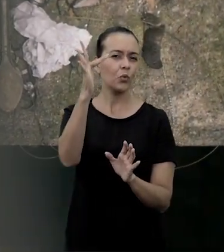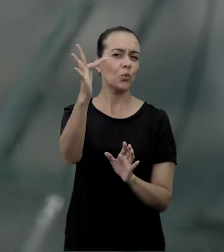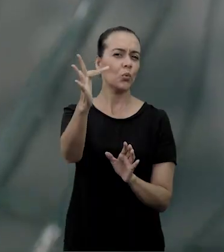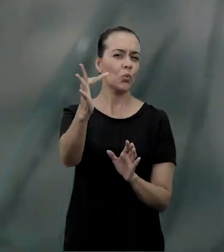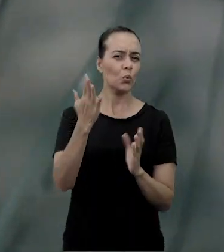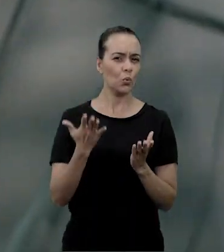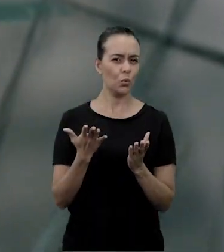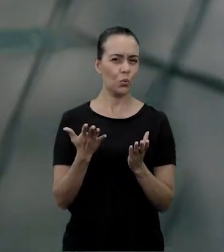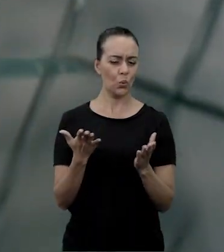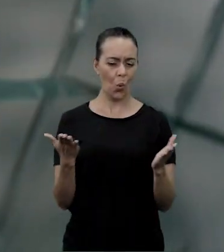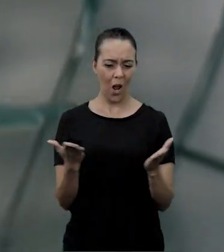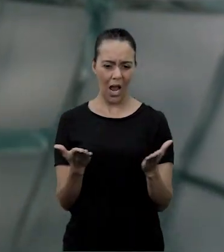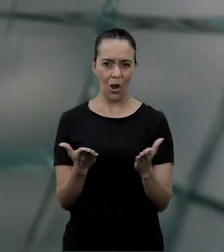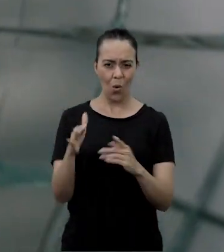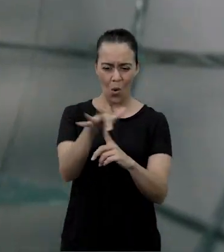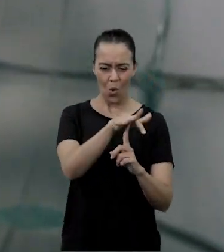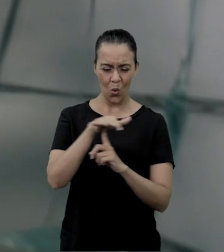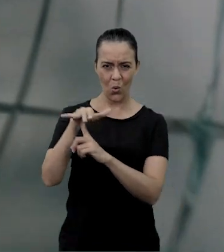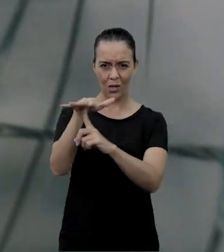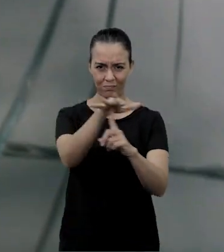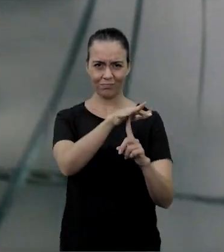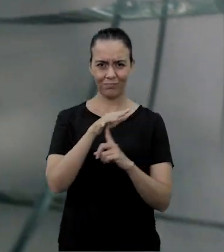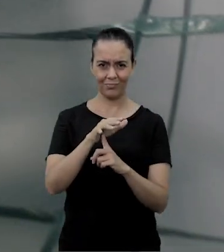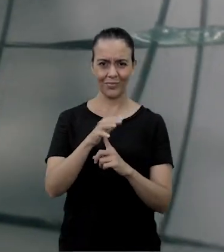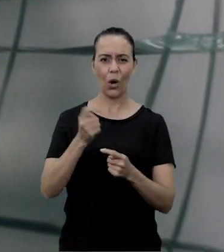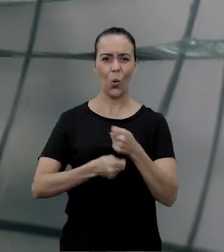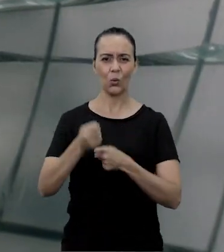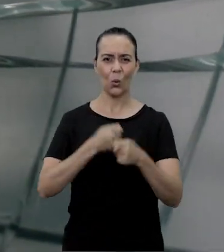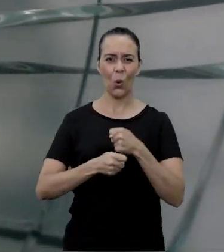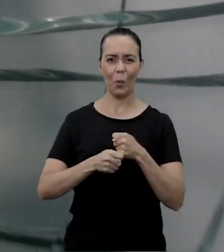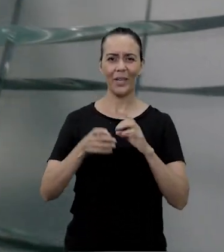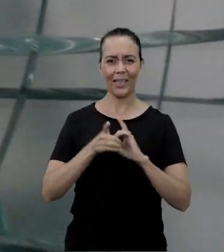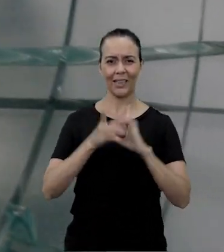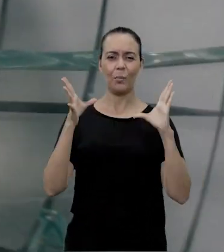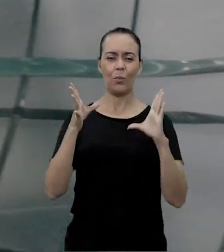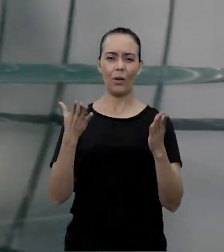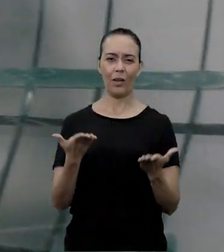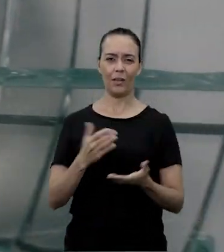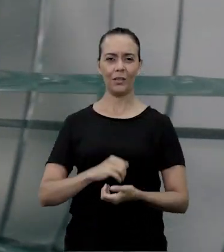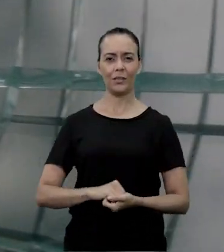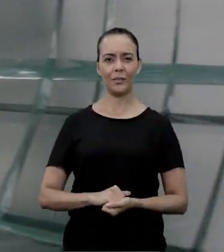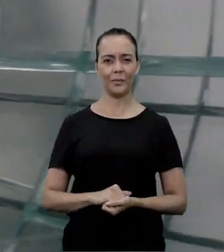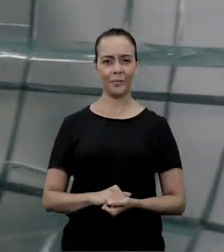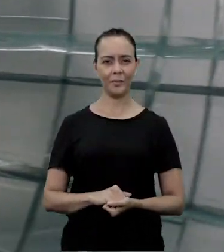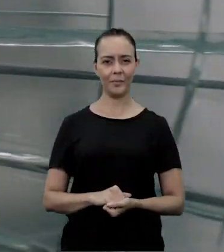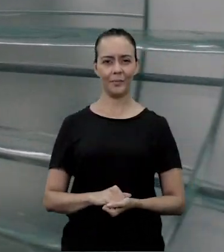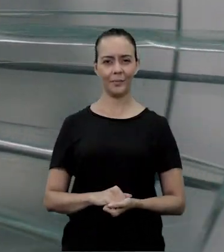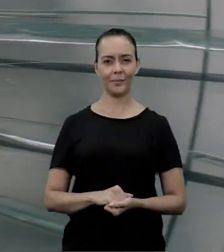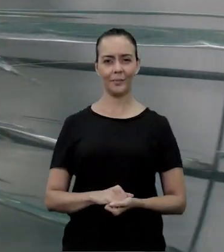incertezas que estão postas ambientais, econômicas, democráticas.